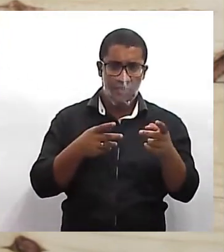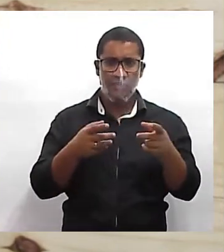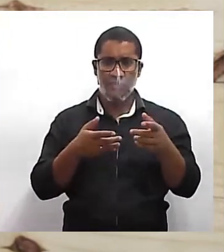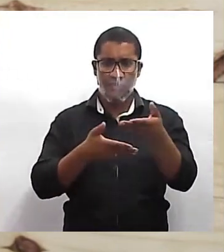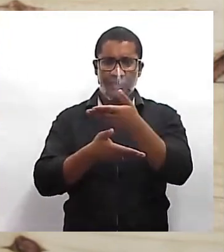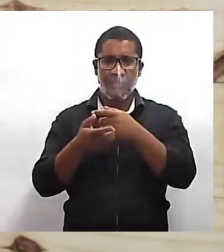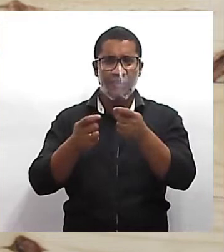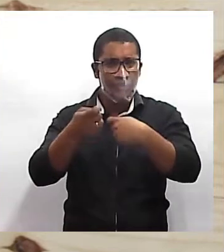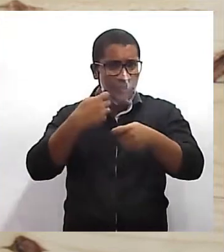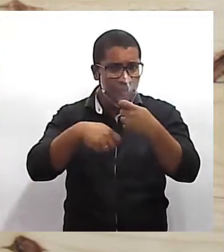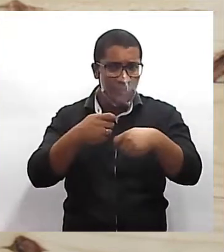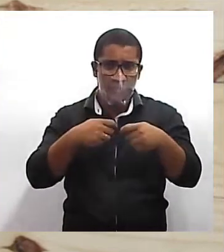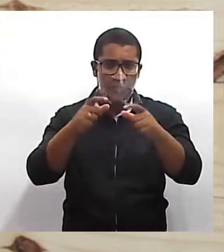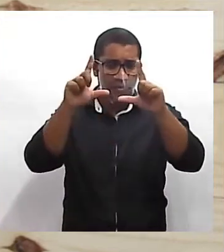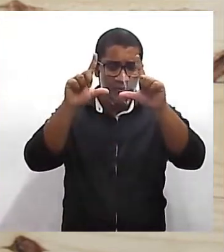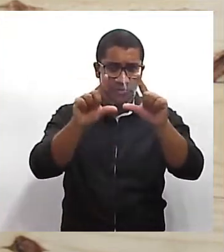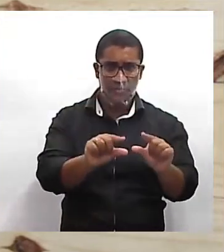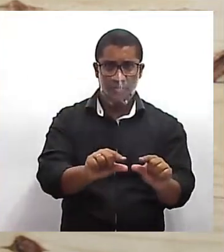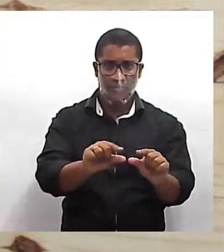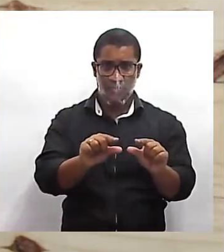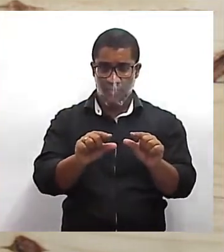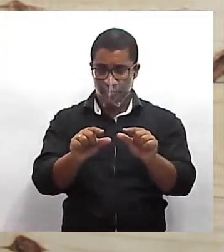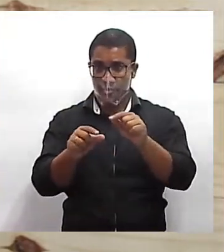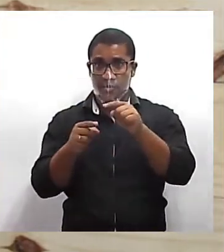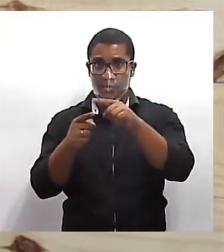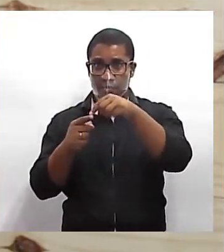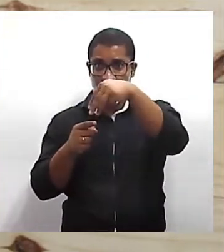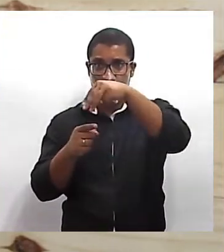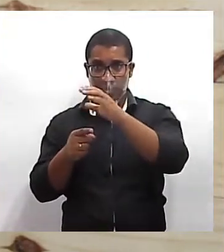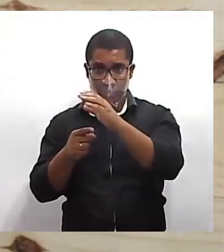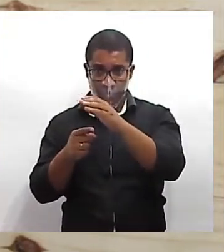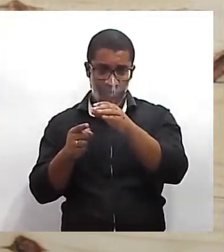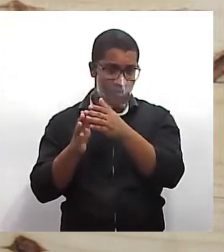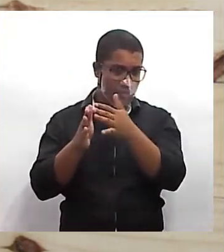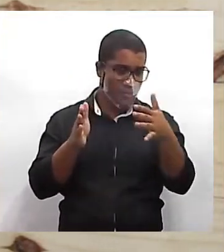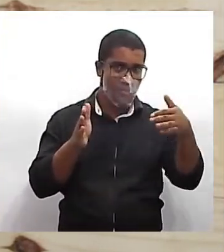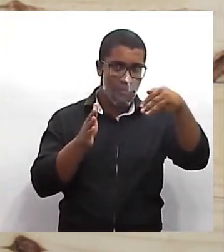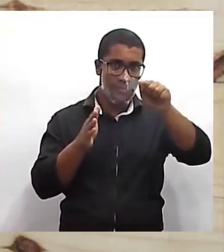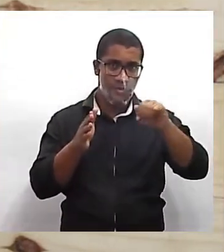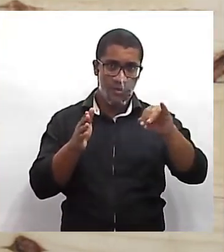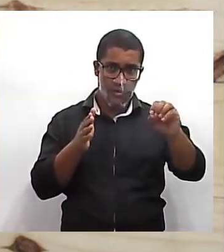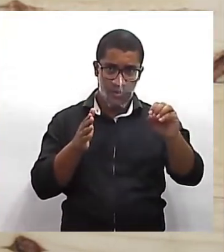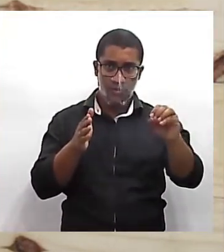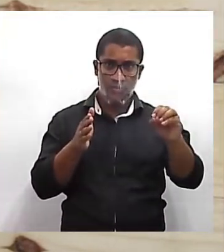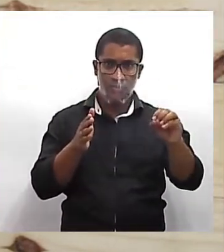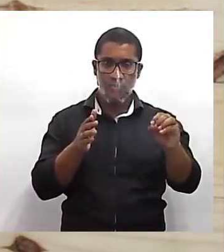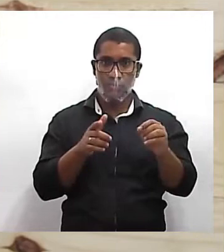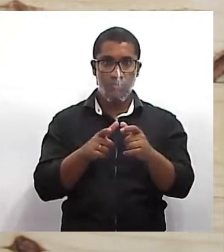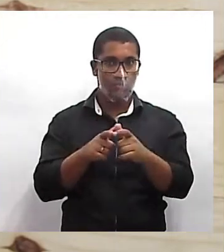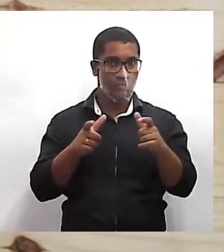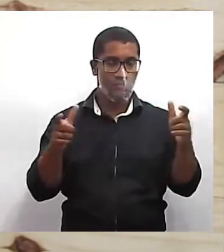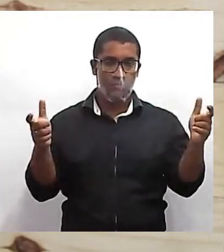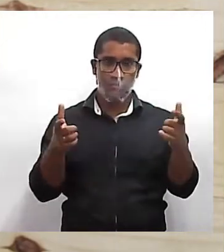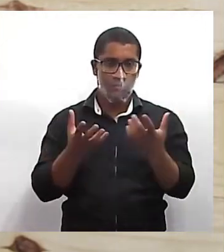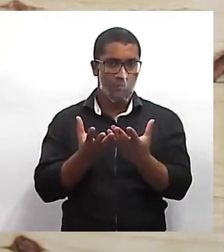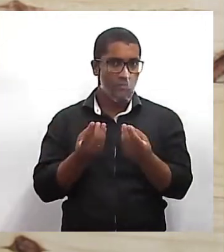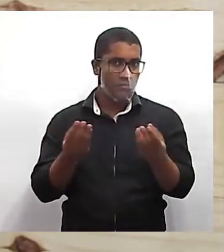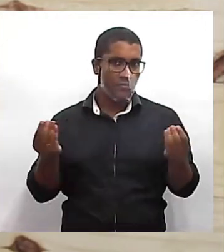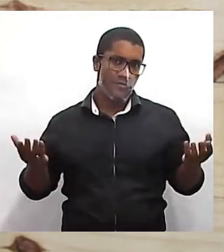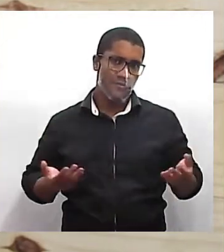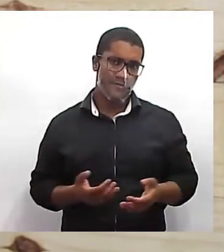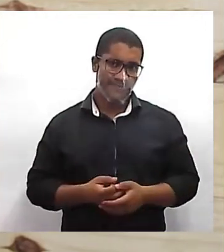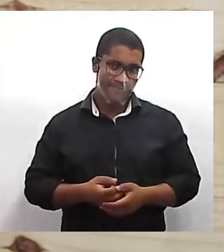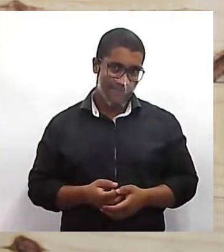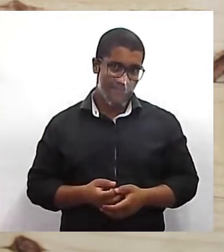março e maio. Veja só, março e maio. É algo extremamente dantesco. Isso causa